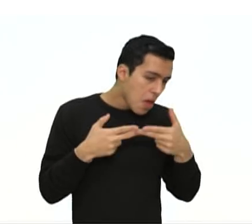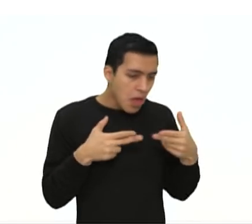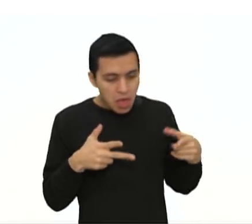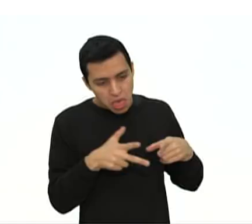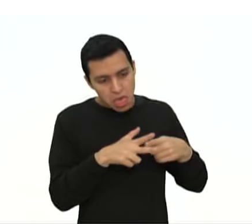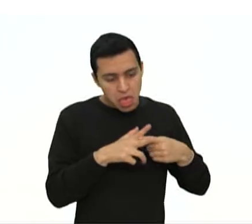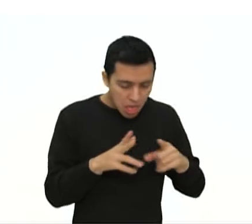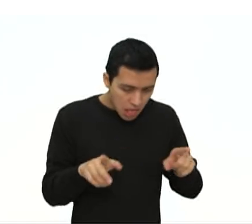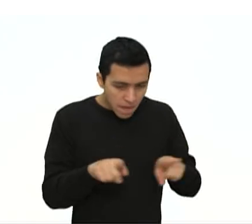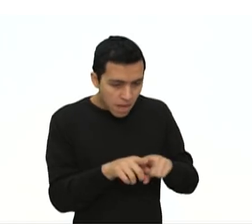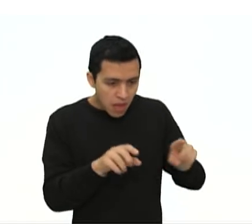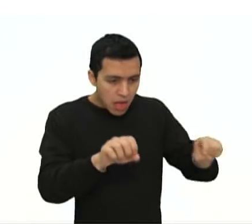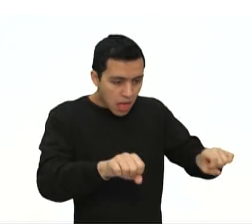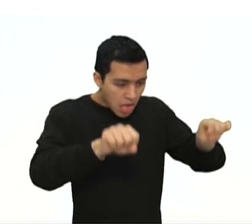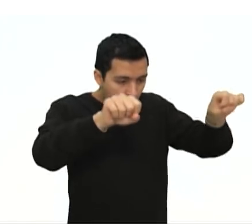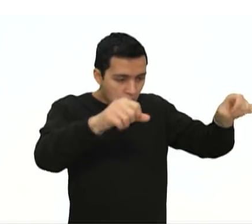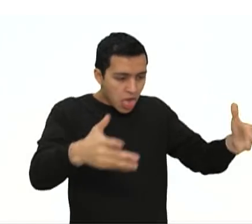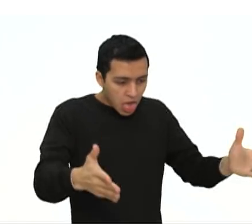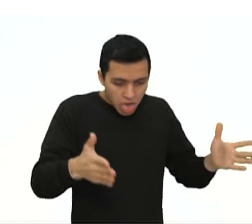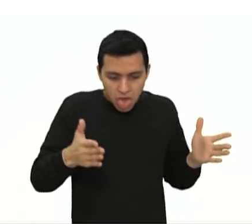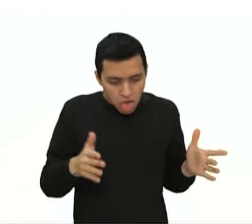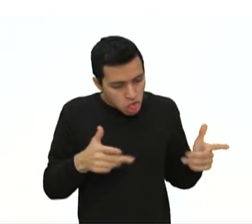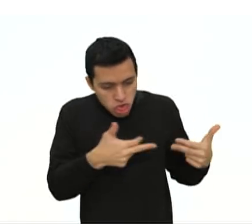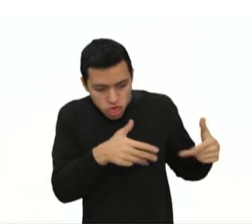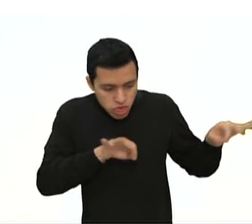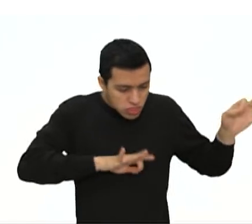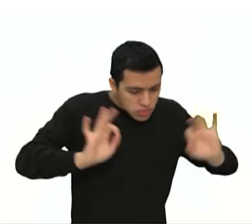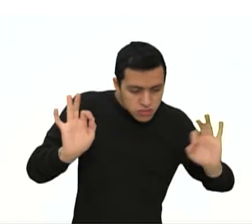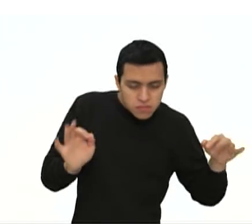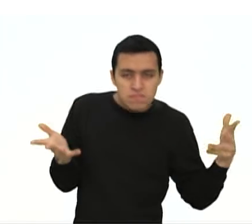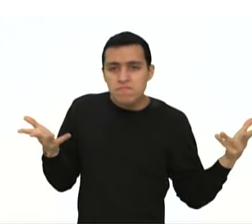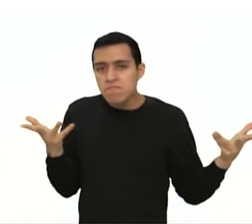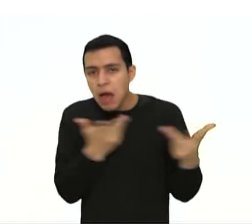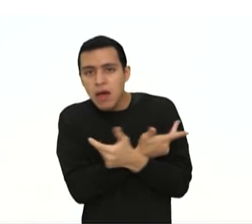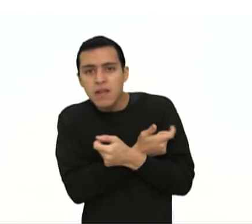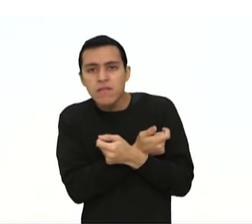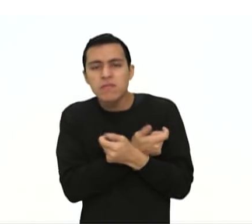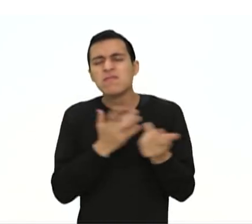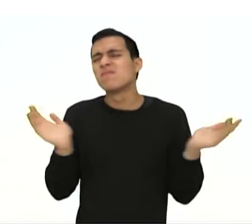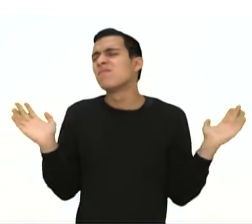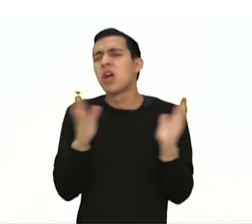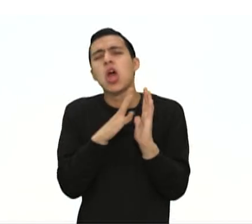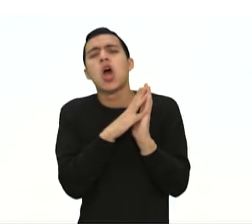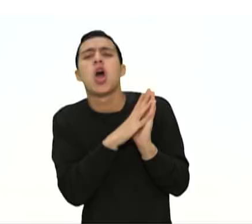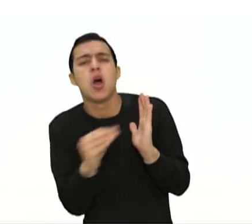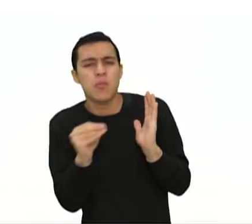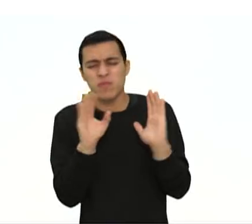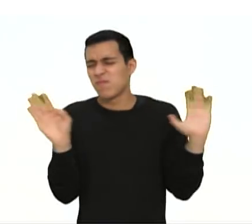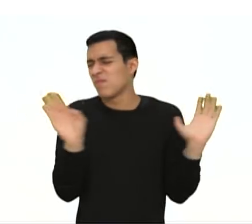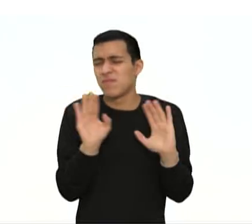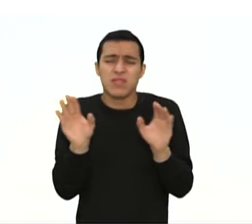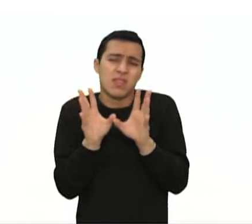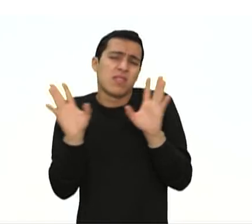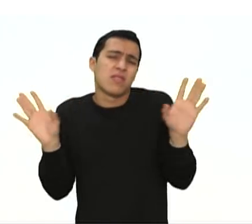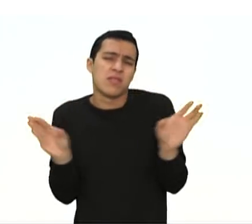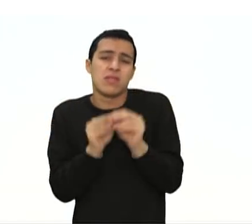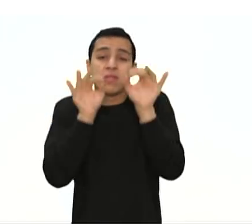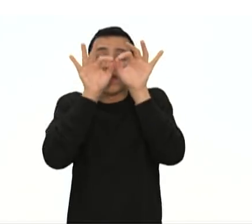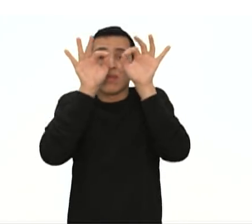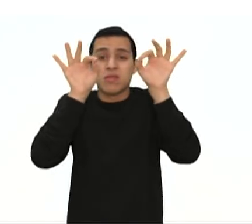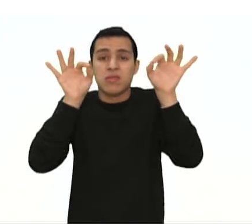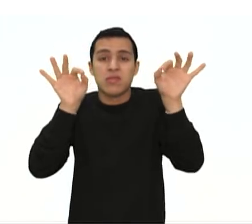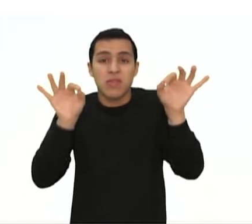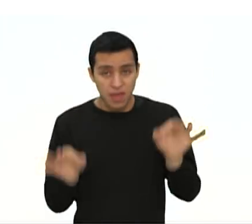que fazer coisas assim maravilhosas para poder reproduzir um jogo de tabuleiro. Então é muito simples, né, muito